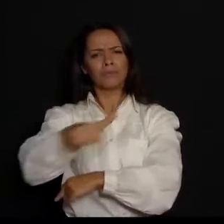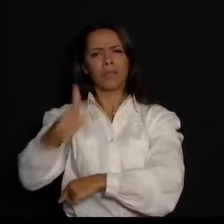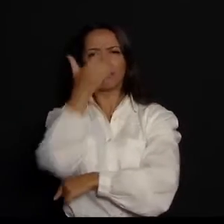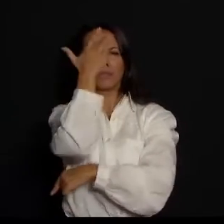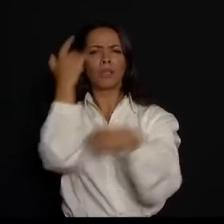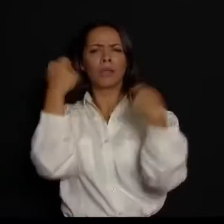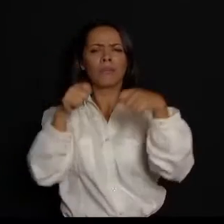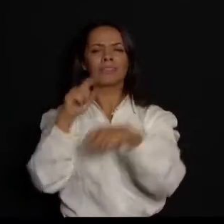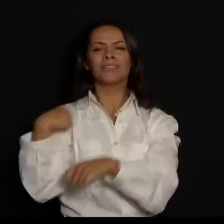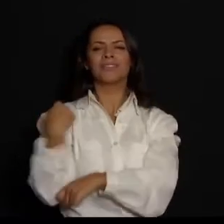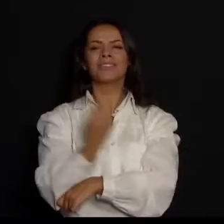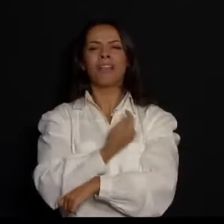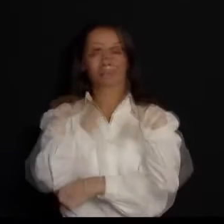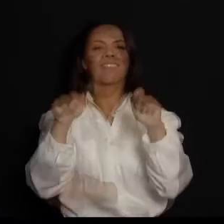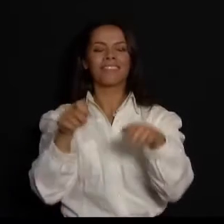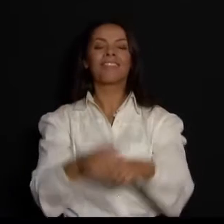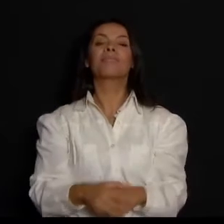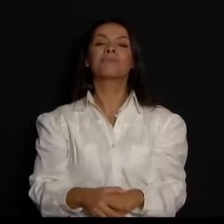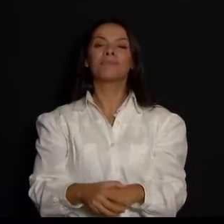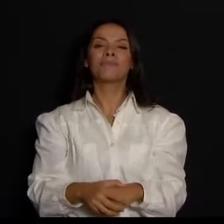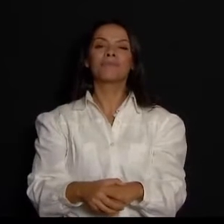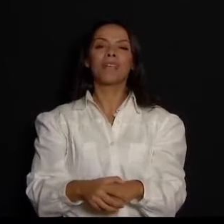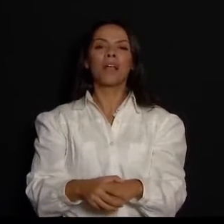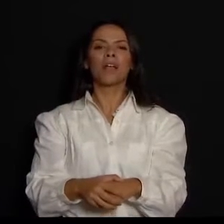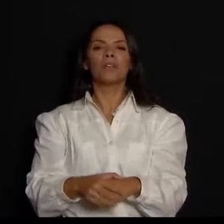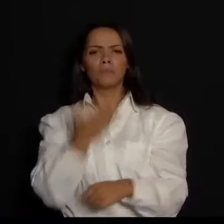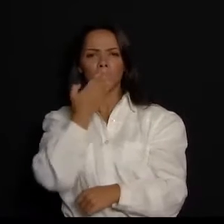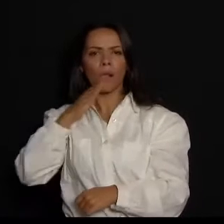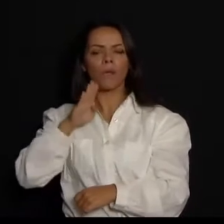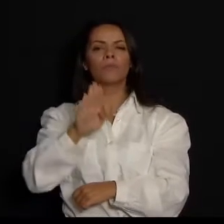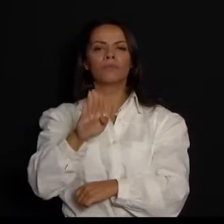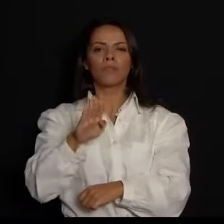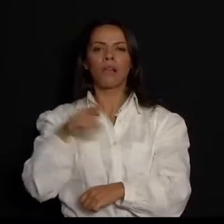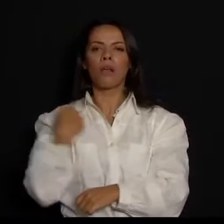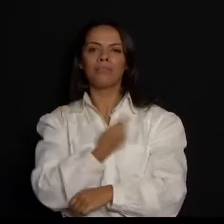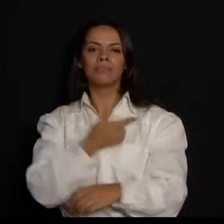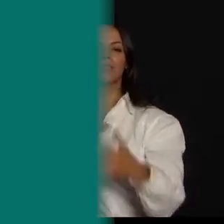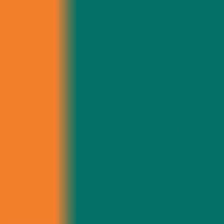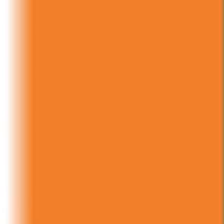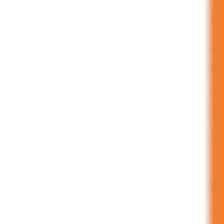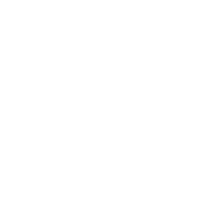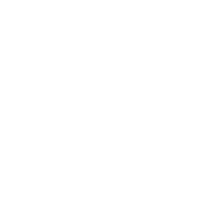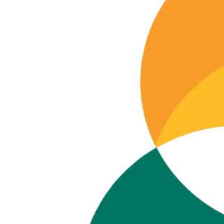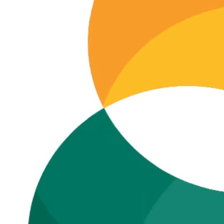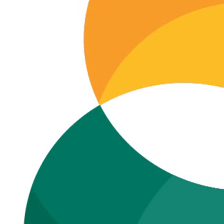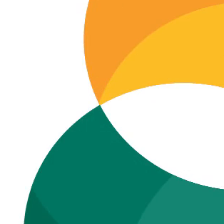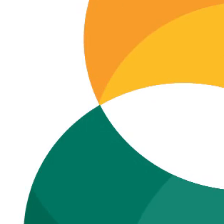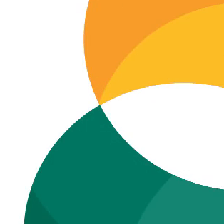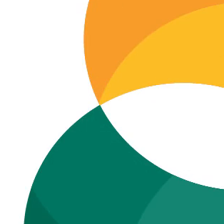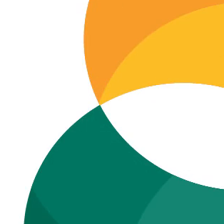da gente podem confiar, né? Se prometemos, estivermos juntos, nós vamos entregar.